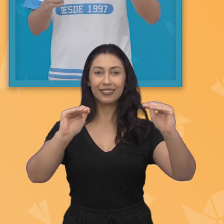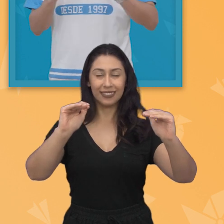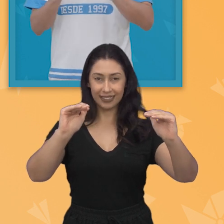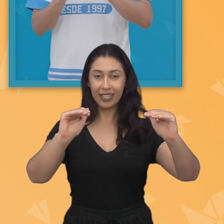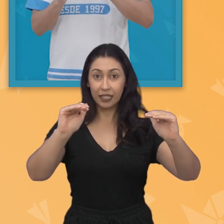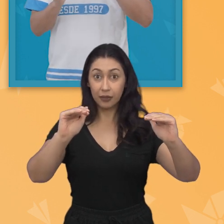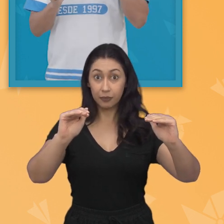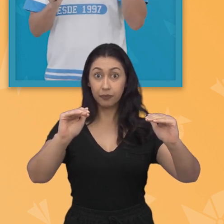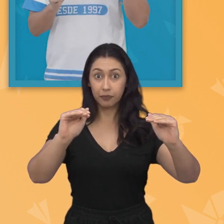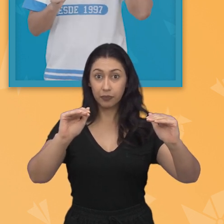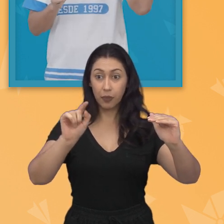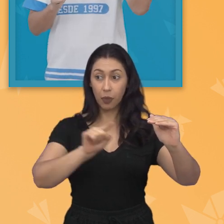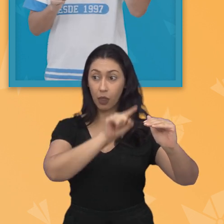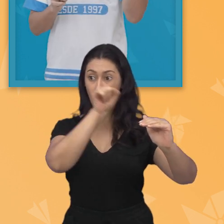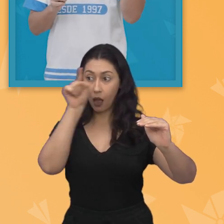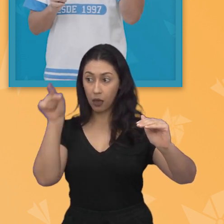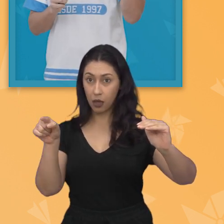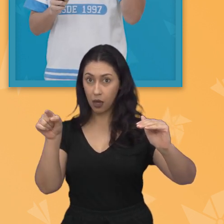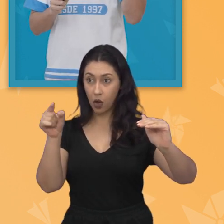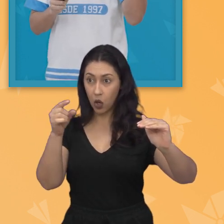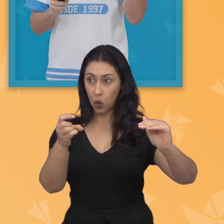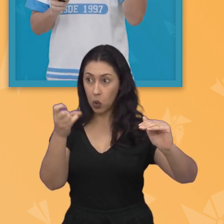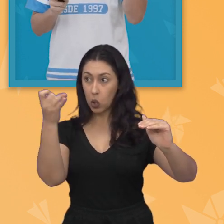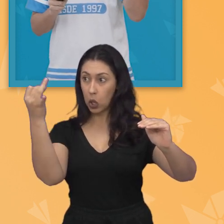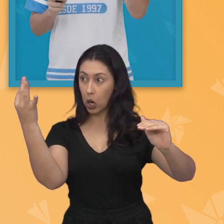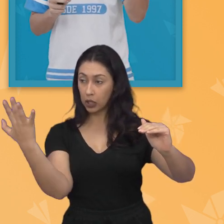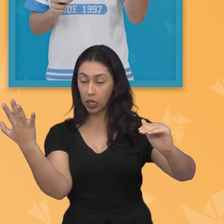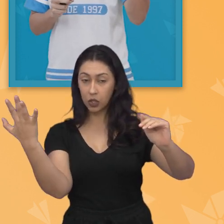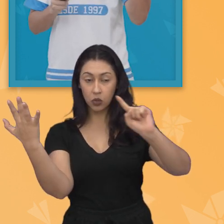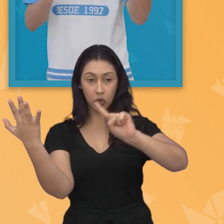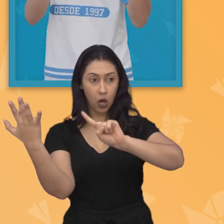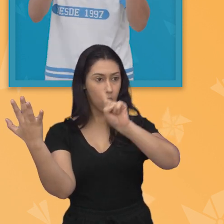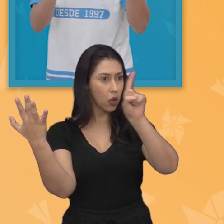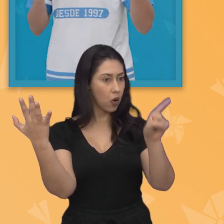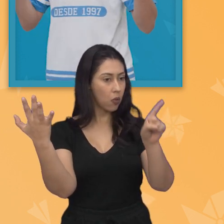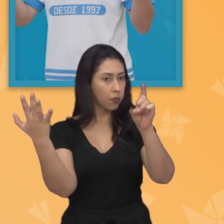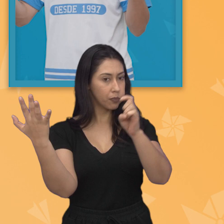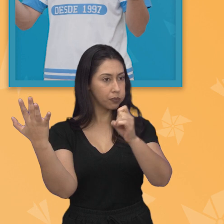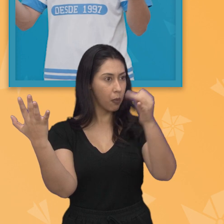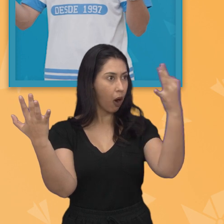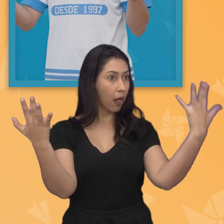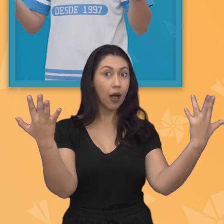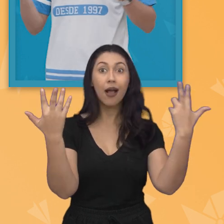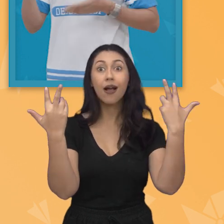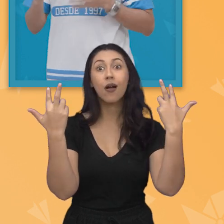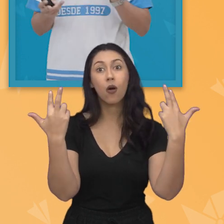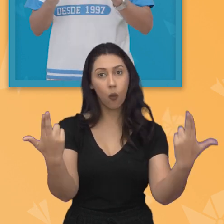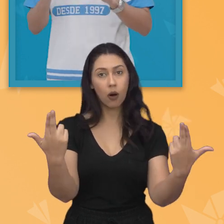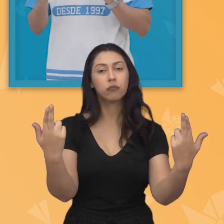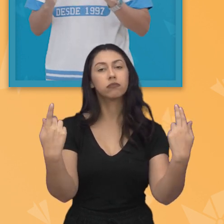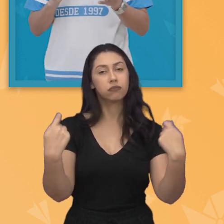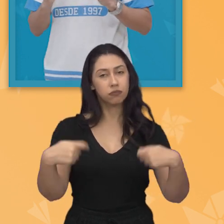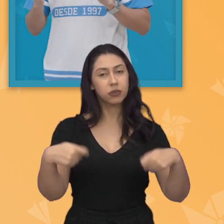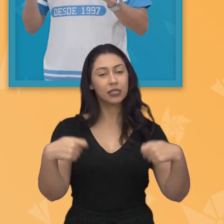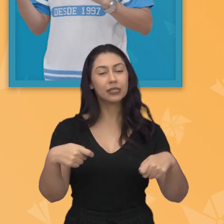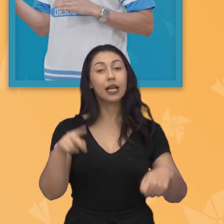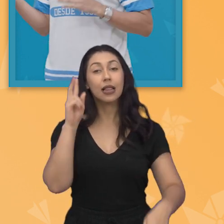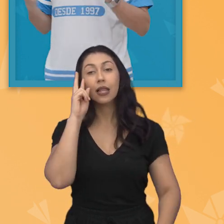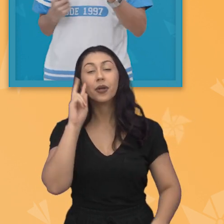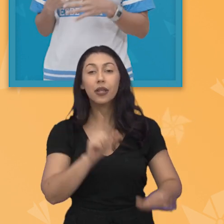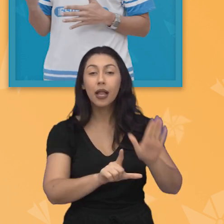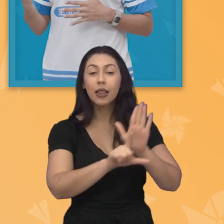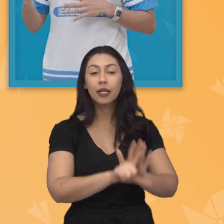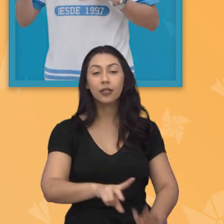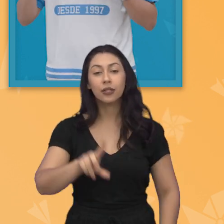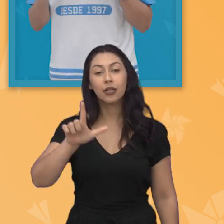vai colocar as mesmas quantidades que a gente tem de um lado, né, do lado dos reagentes, a gente vai ter que ter do lado dos produtos também, né? Lembrando ali da lei de Lavoisier, que a